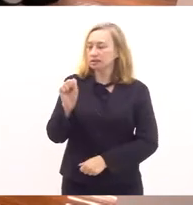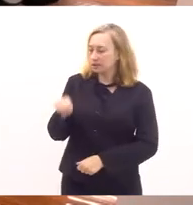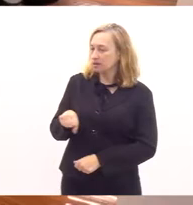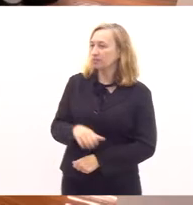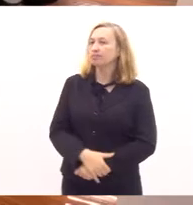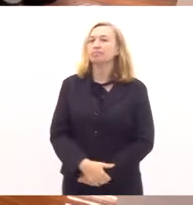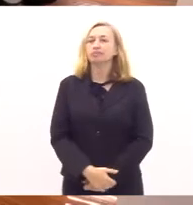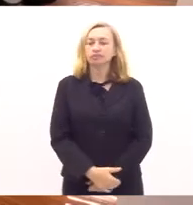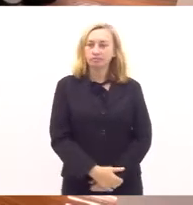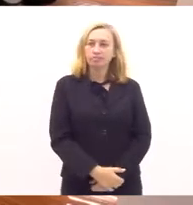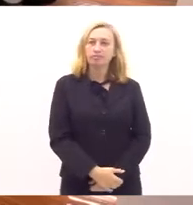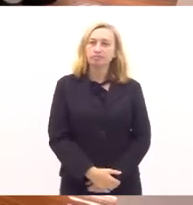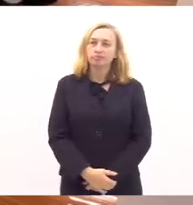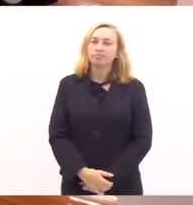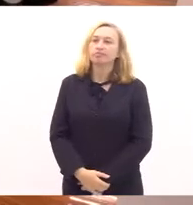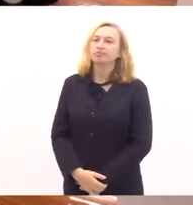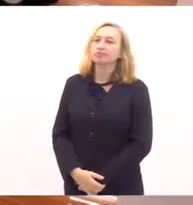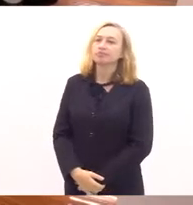Isso. Tá bom.